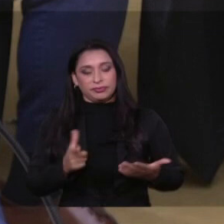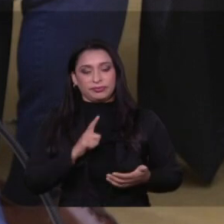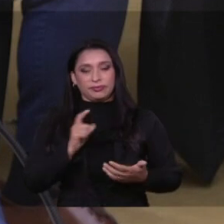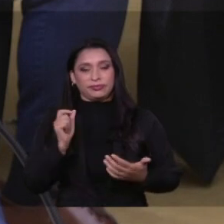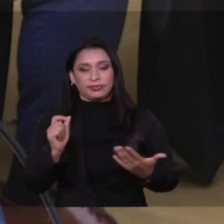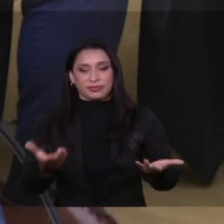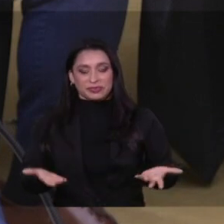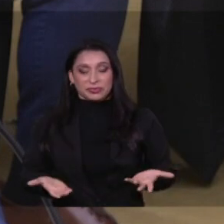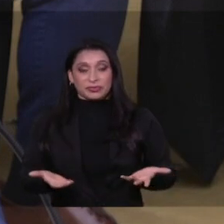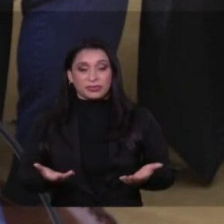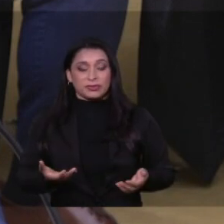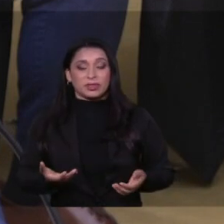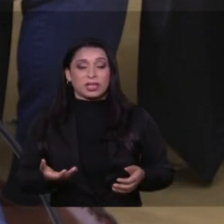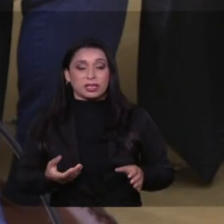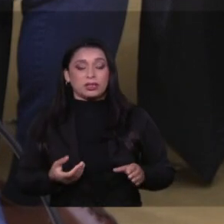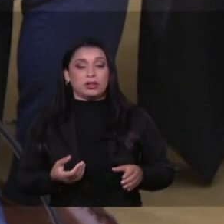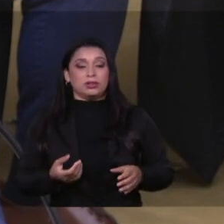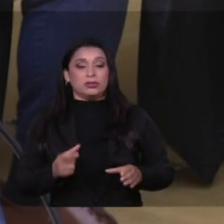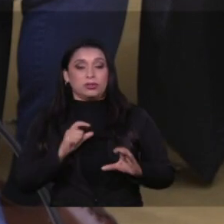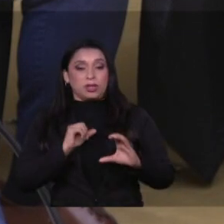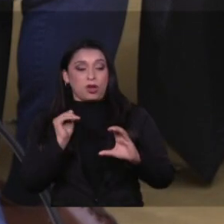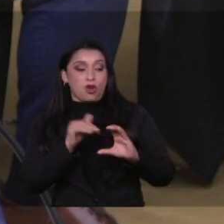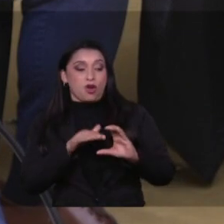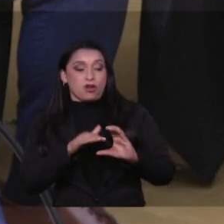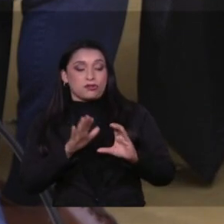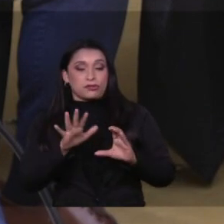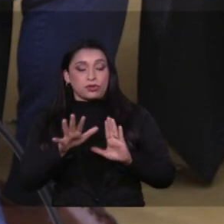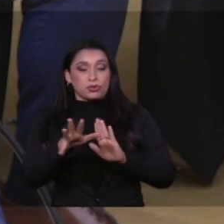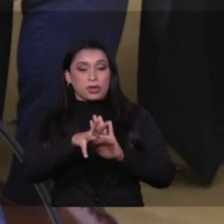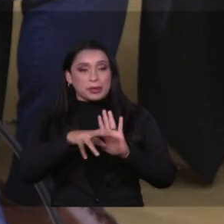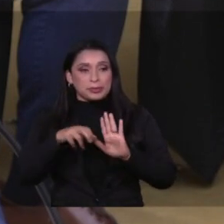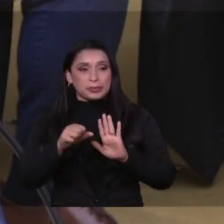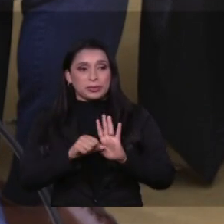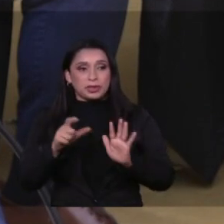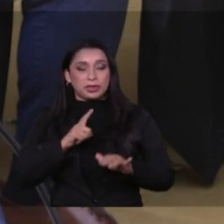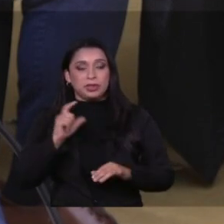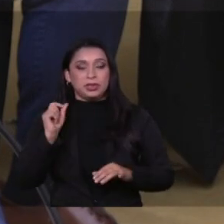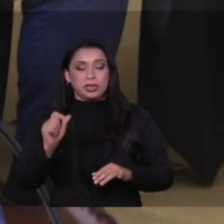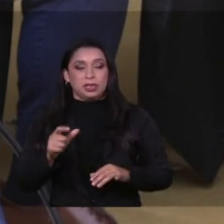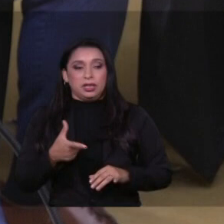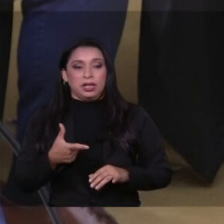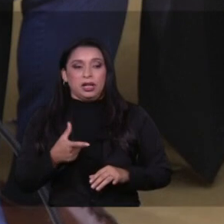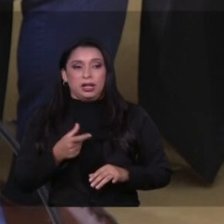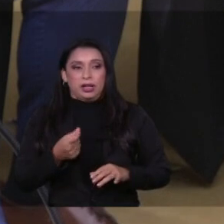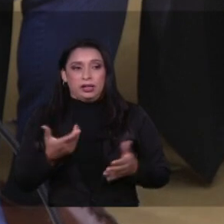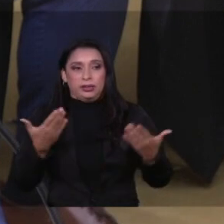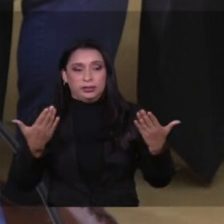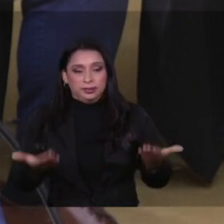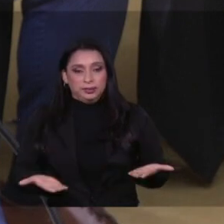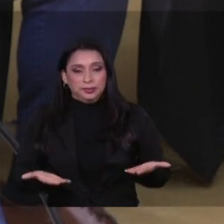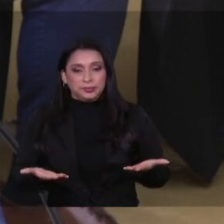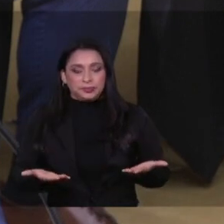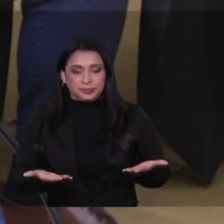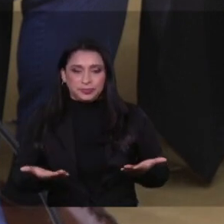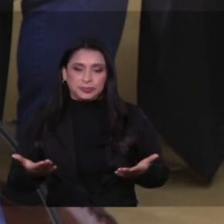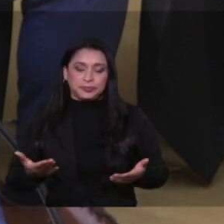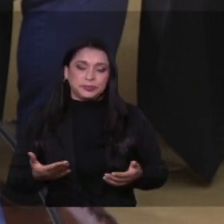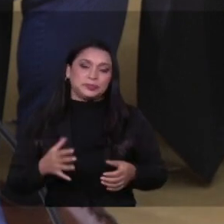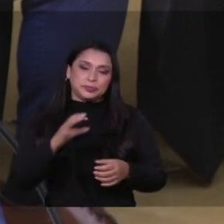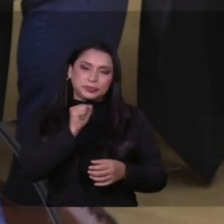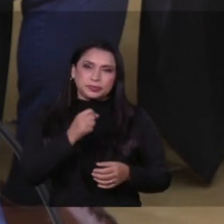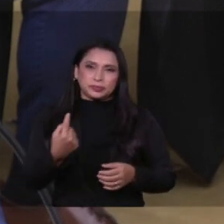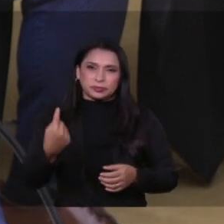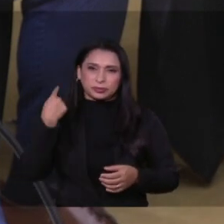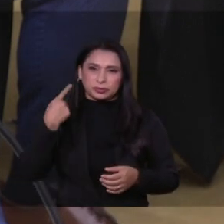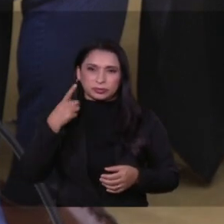internacional a projetos no Fundo Amazônia, inclusive com a captação de novos recursos durante a COP28. A título exemplificativo, no último sábado, dia